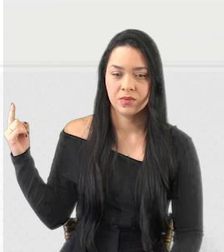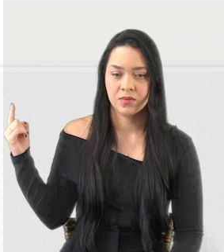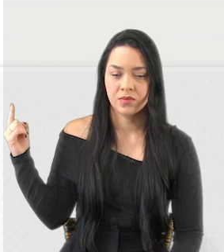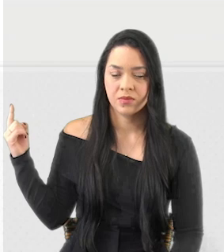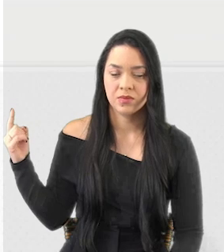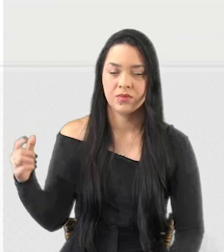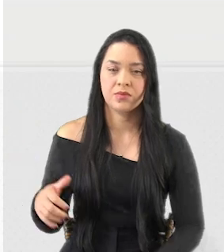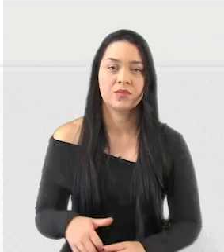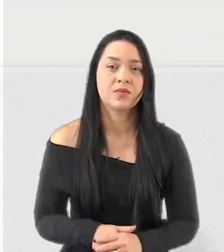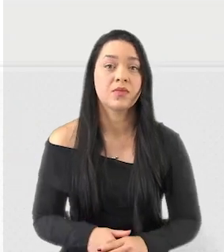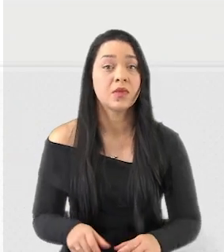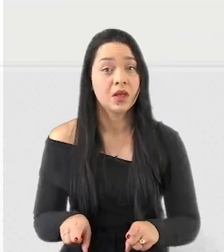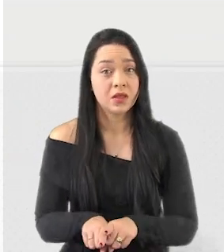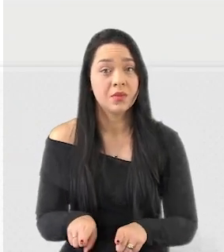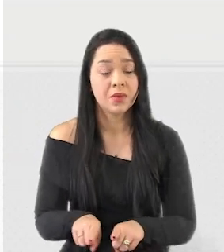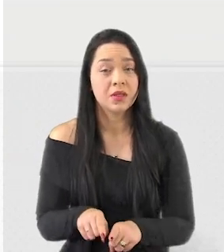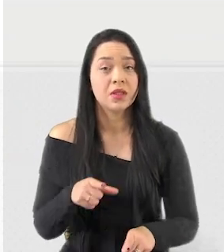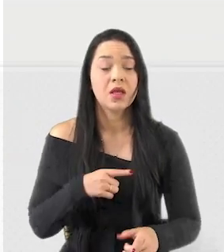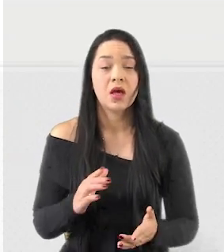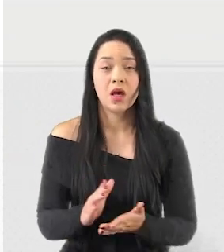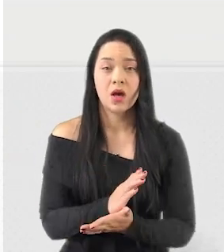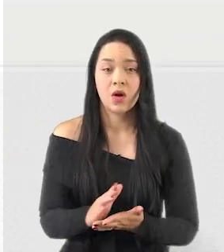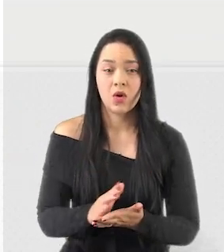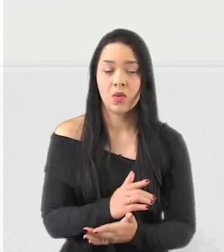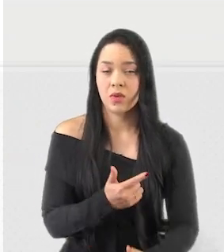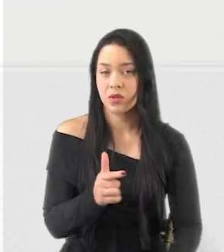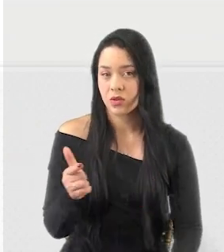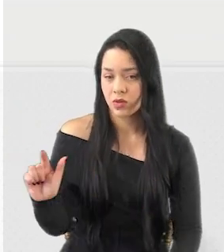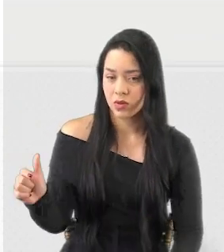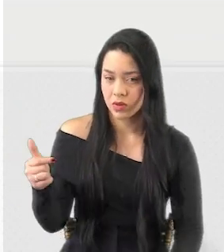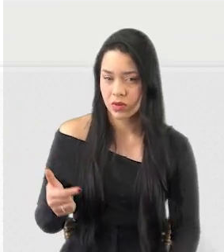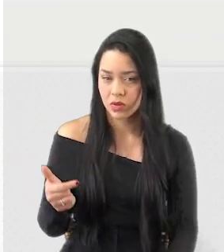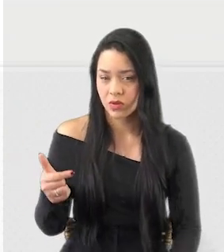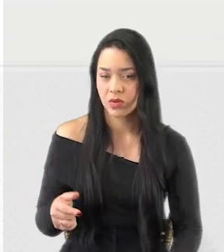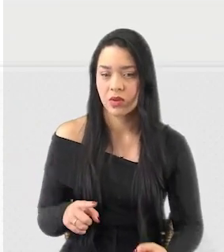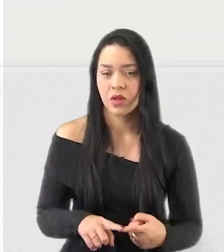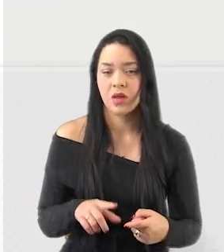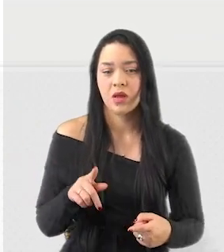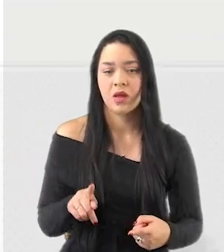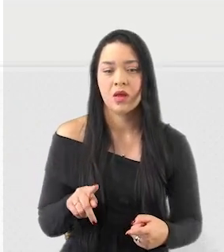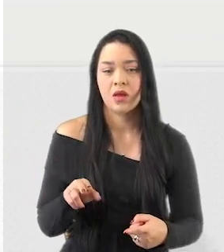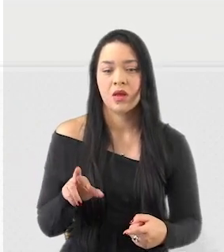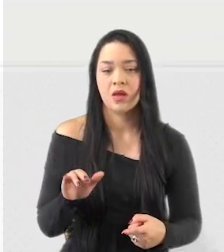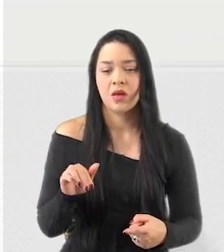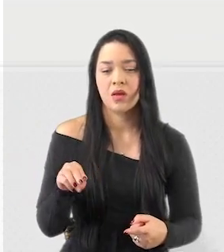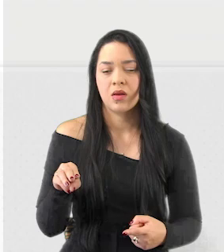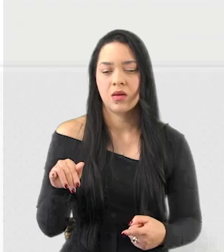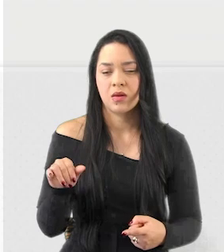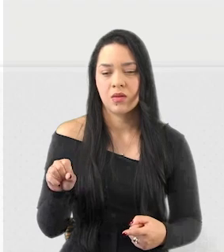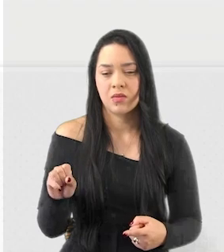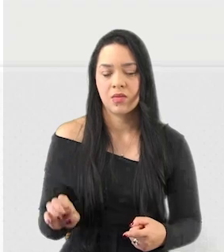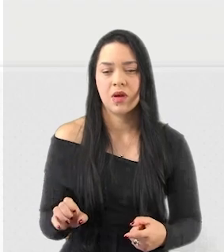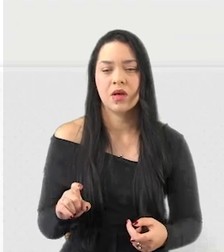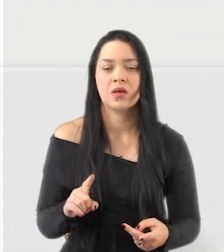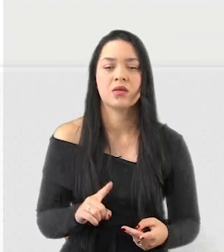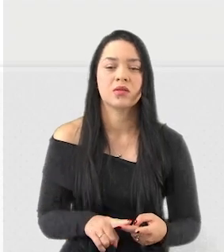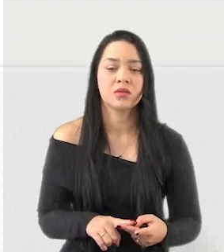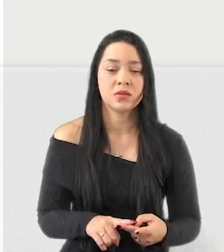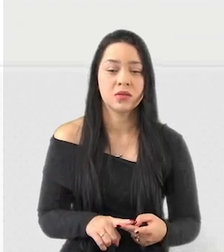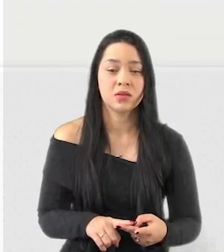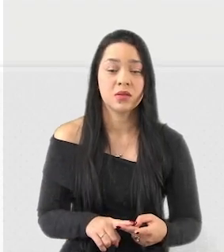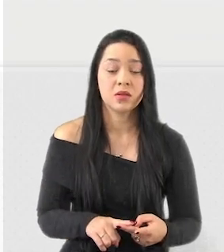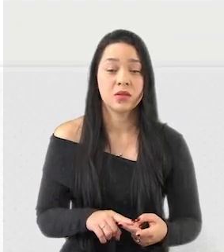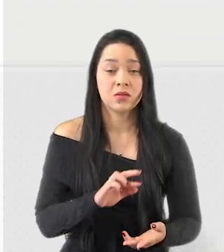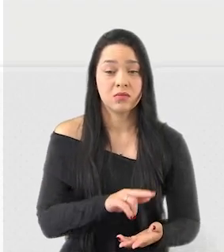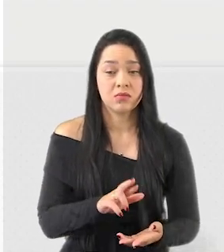aí também a gente tem algumas outras moléculas secundárias, como a primase, o iniciador, o terminalizador também,